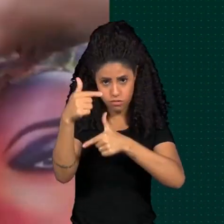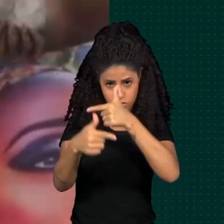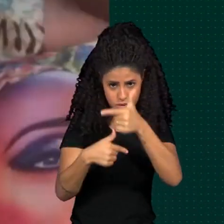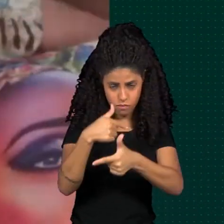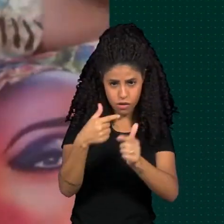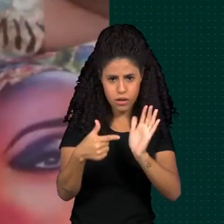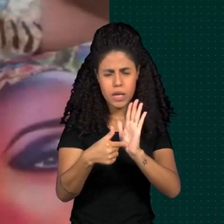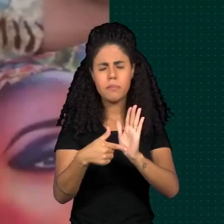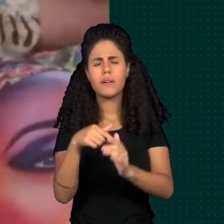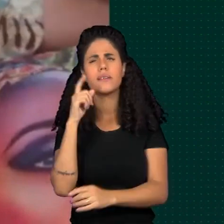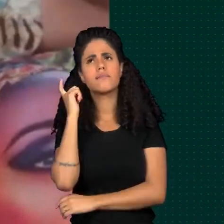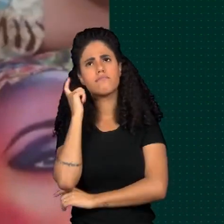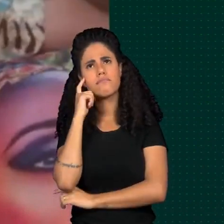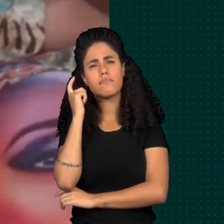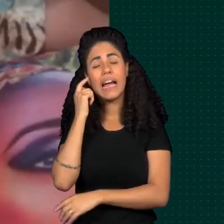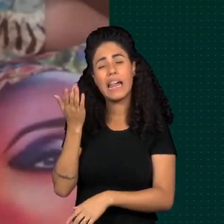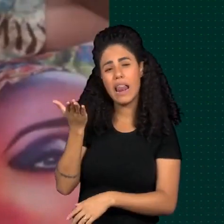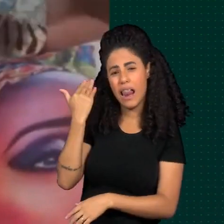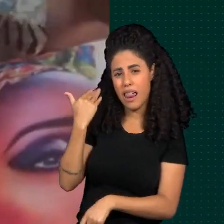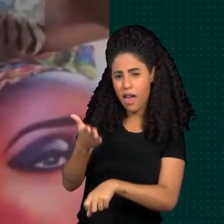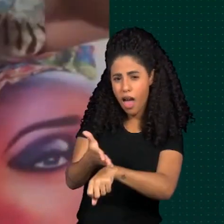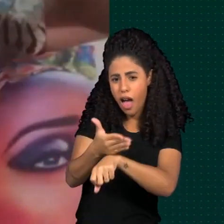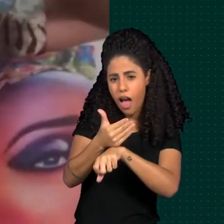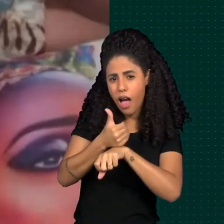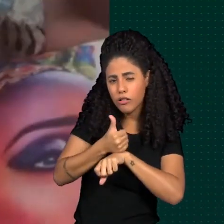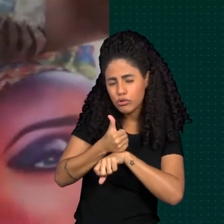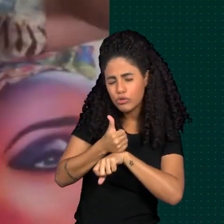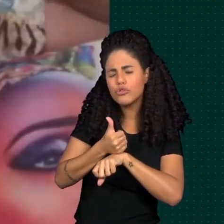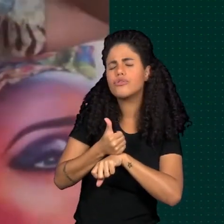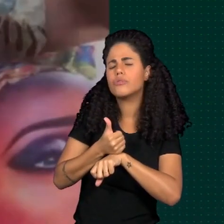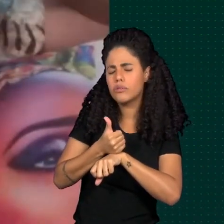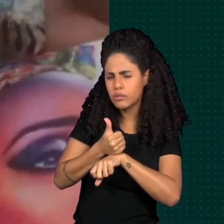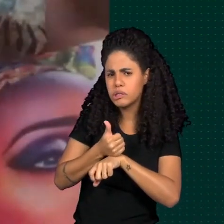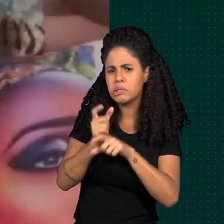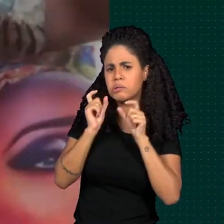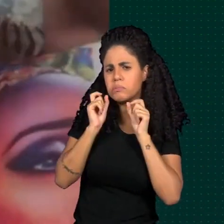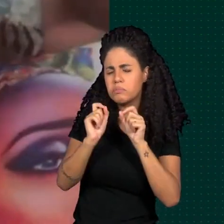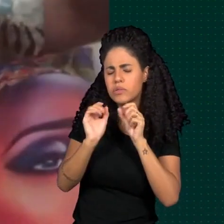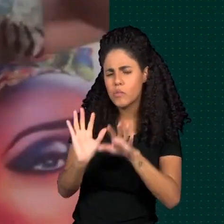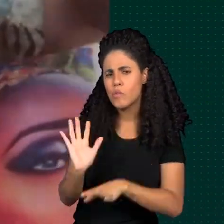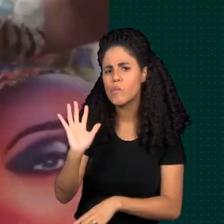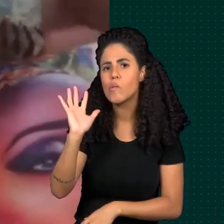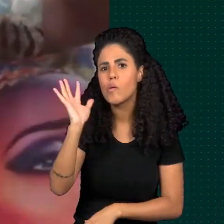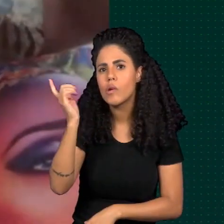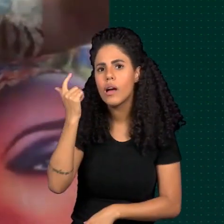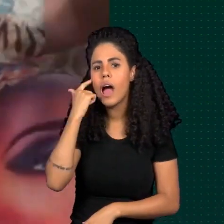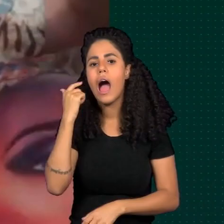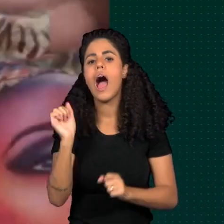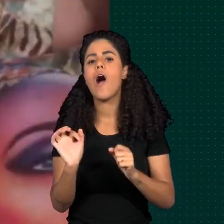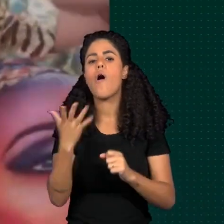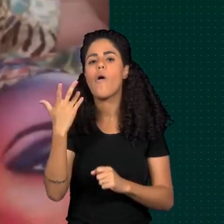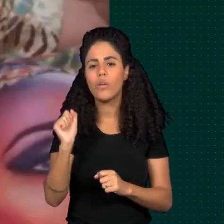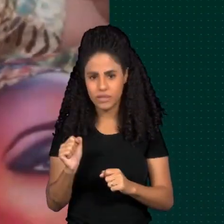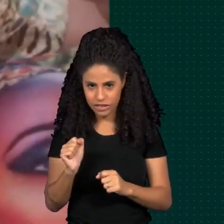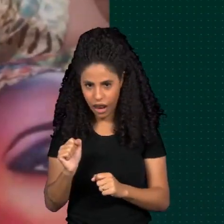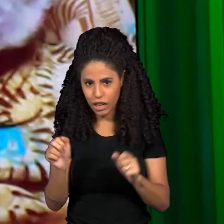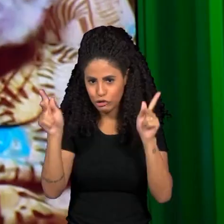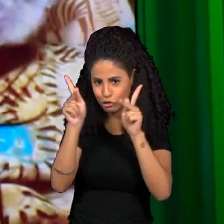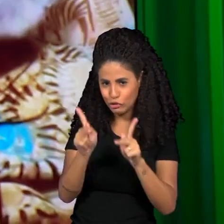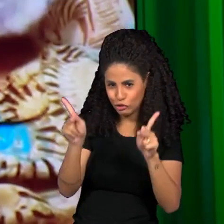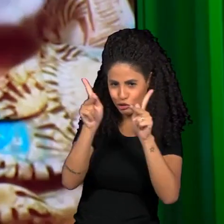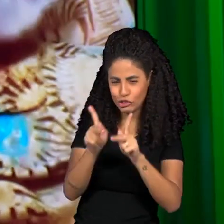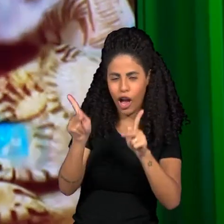Naquele momento, um pouquinho antes, tinham acontecido os rolezinhos no shopping center,